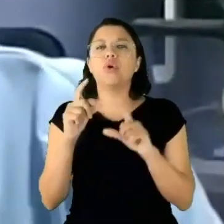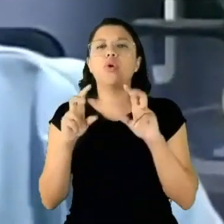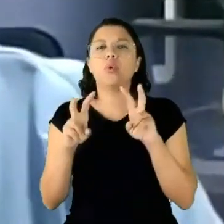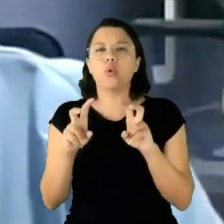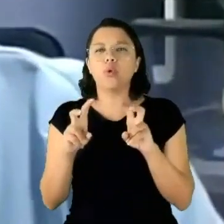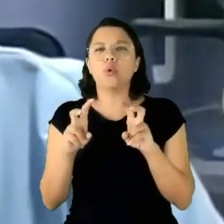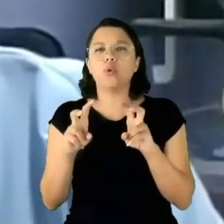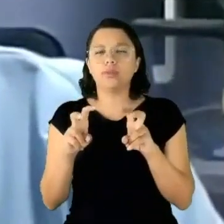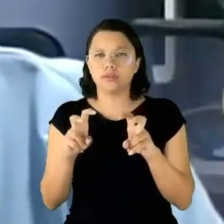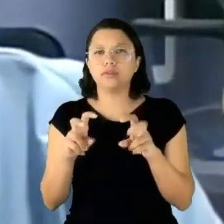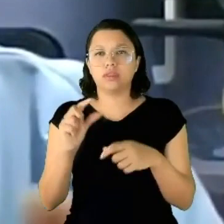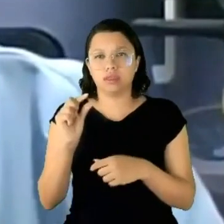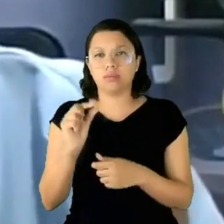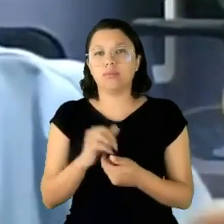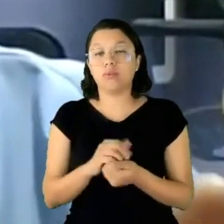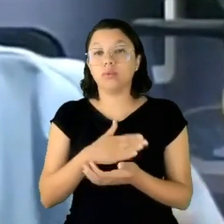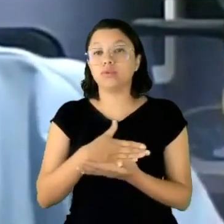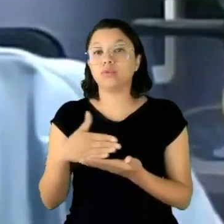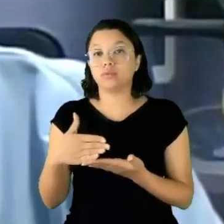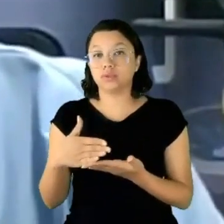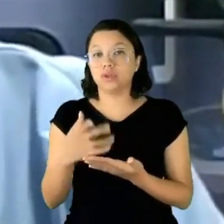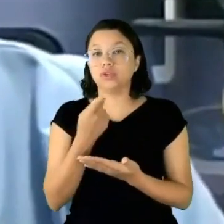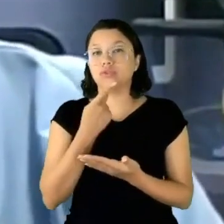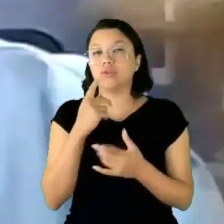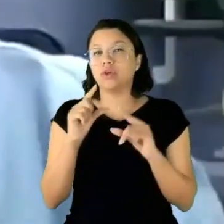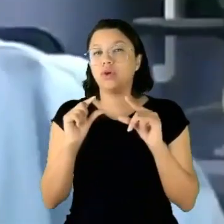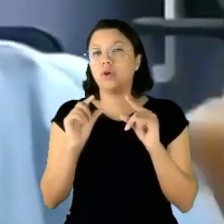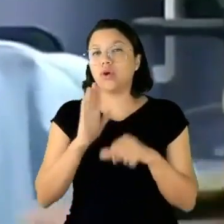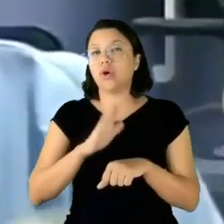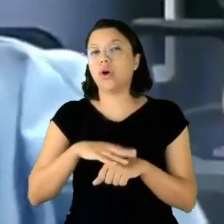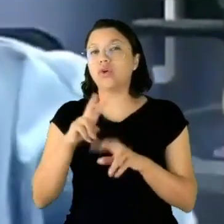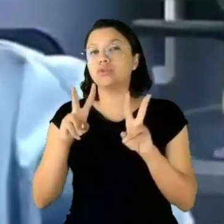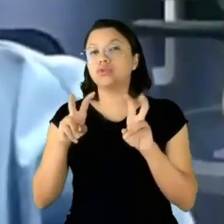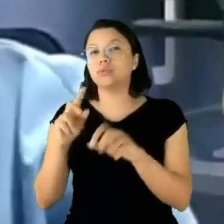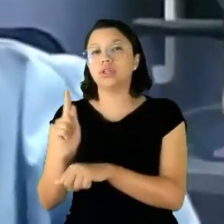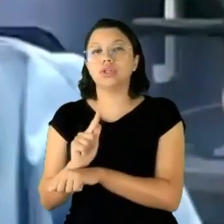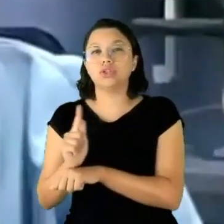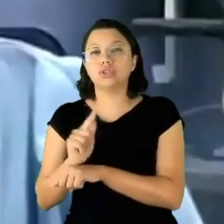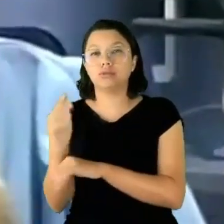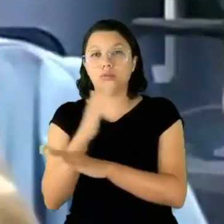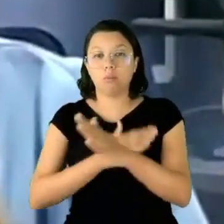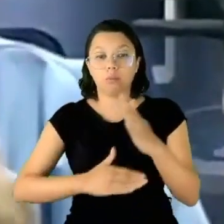esse tema, esse começo, tema, de falar um pouco mais da gestão como um todo.